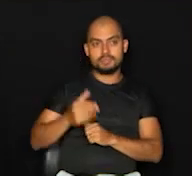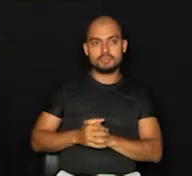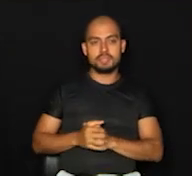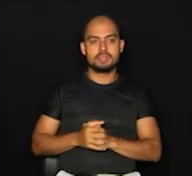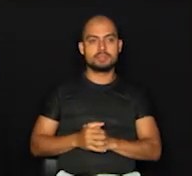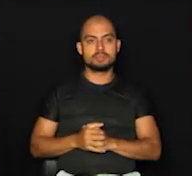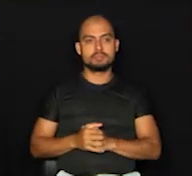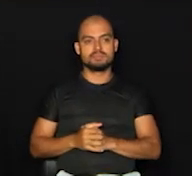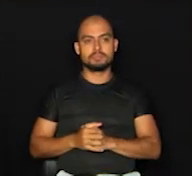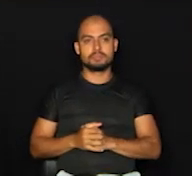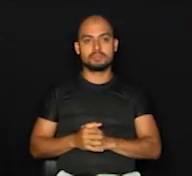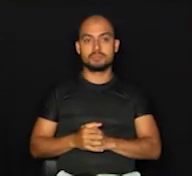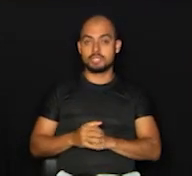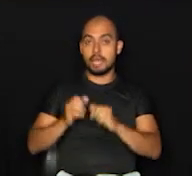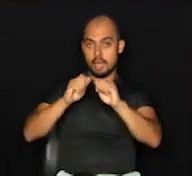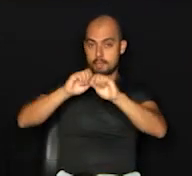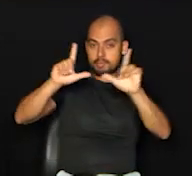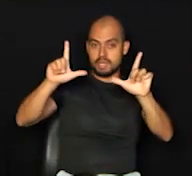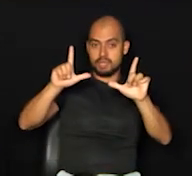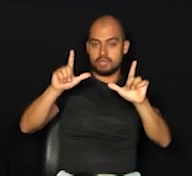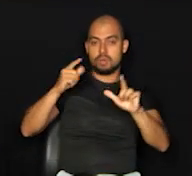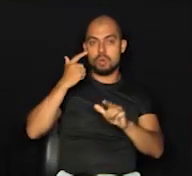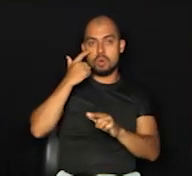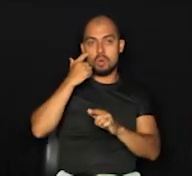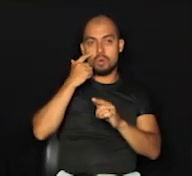de casa? Estou com o site aberto aqui.